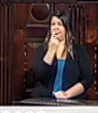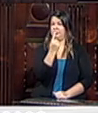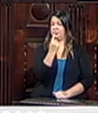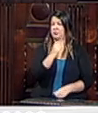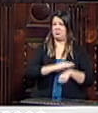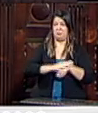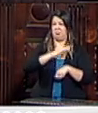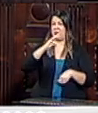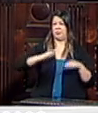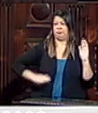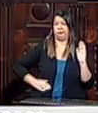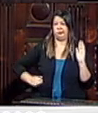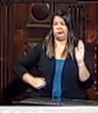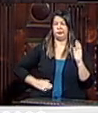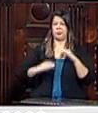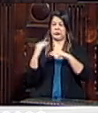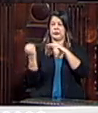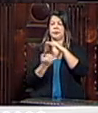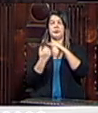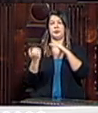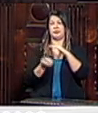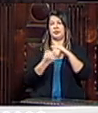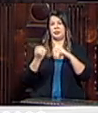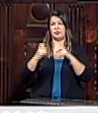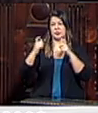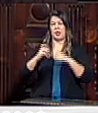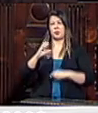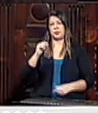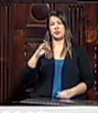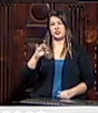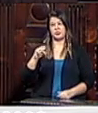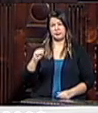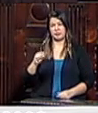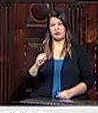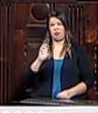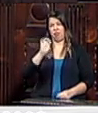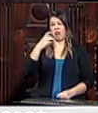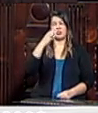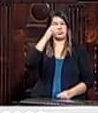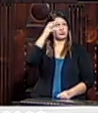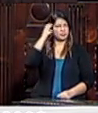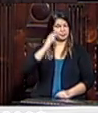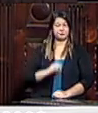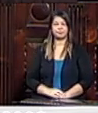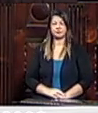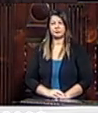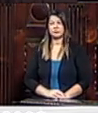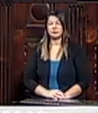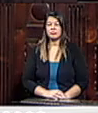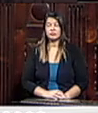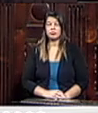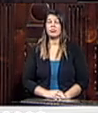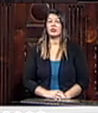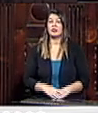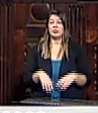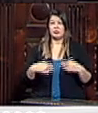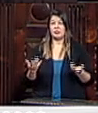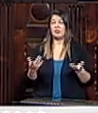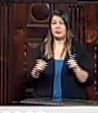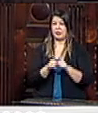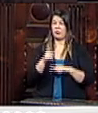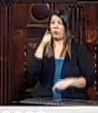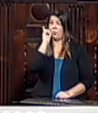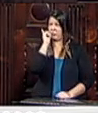desse país, hoje preso em Curitiba, o ex-deputado Eduardo Cunha. Nós também ouvimos ontem